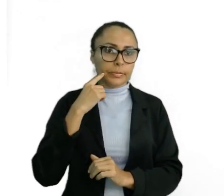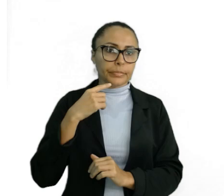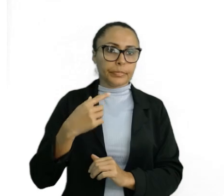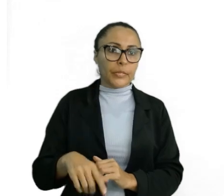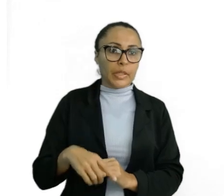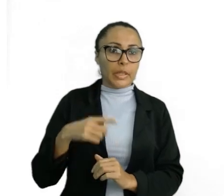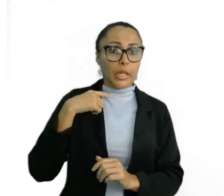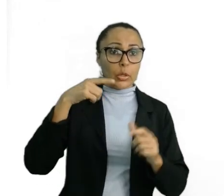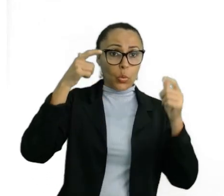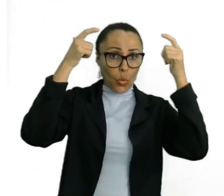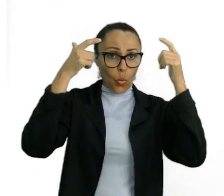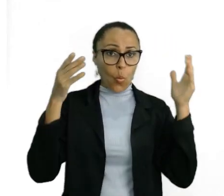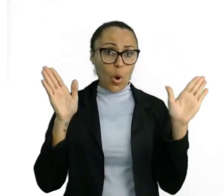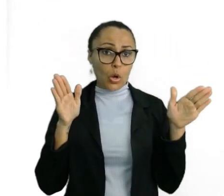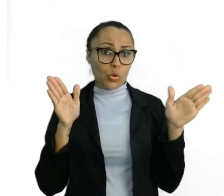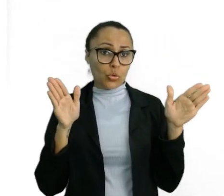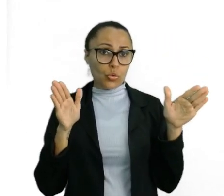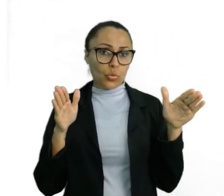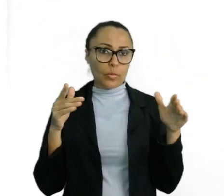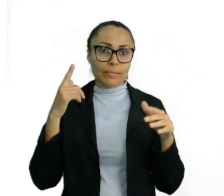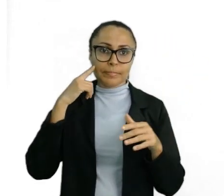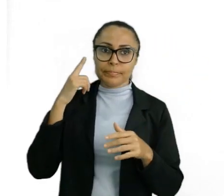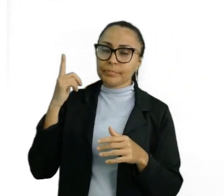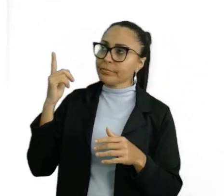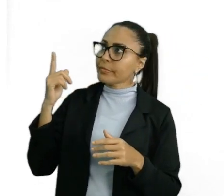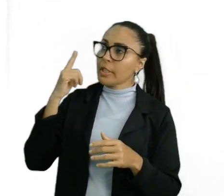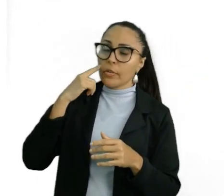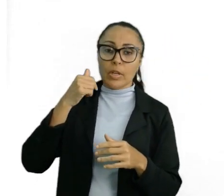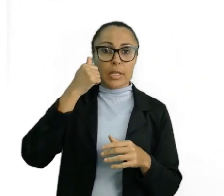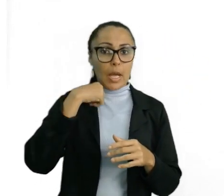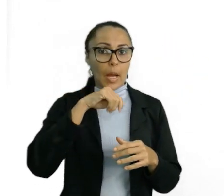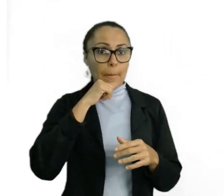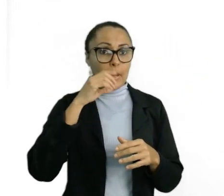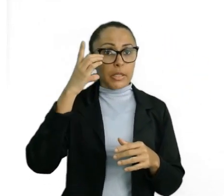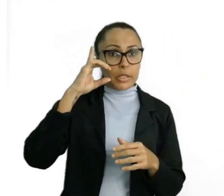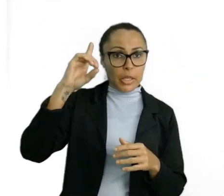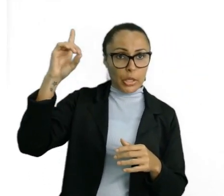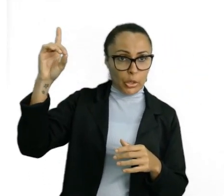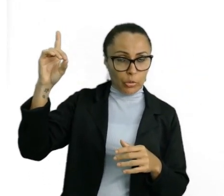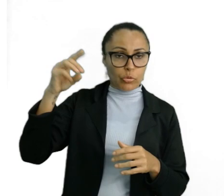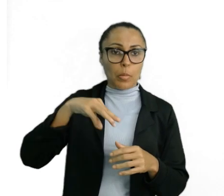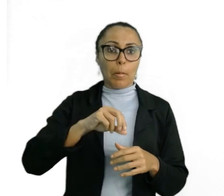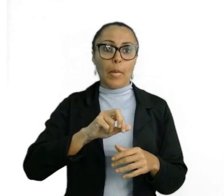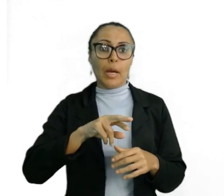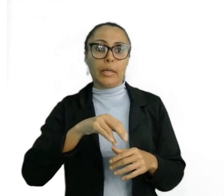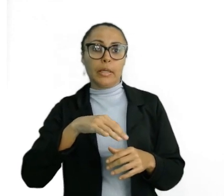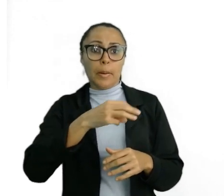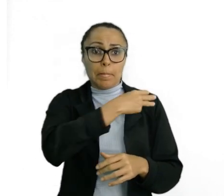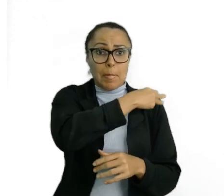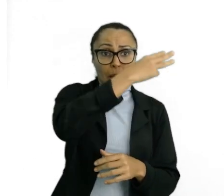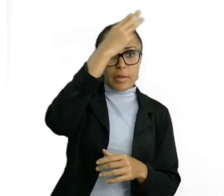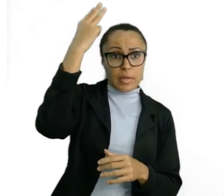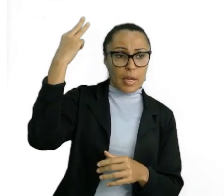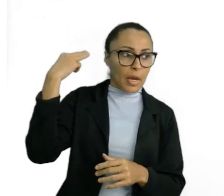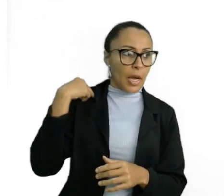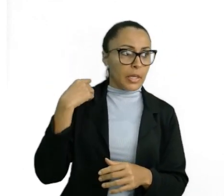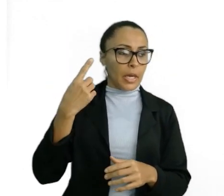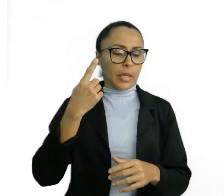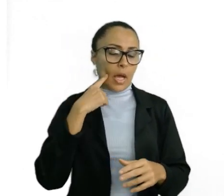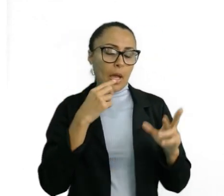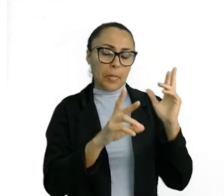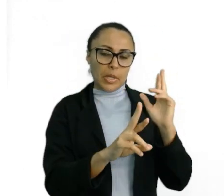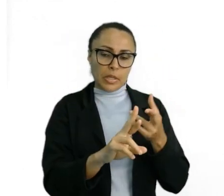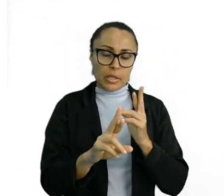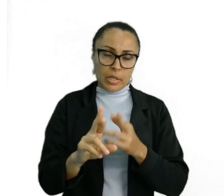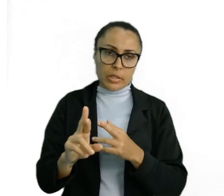anunciando a Maria, que ela vai ser a mãe do Filho de Deus, e a gente percebe que tanto a